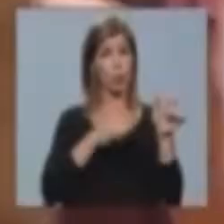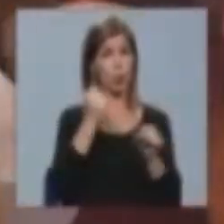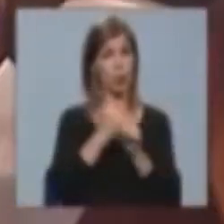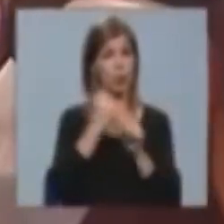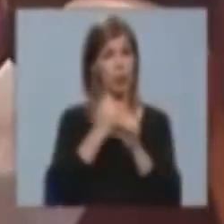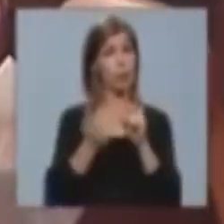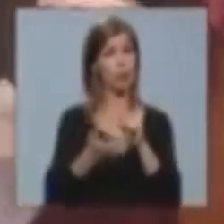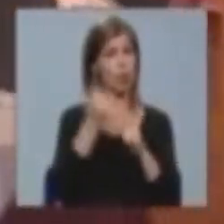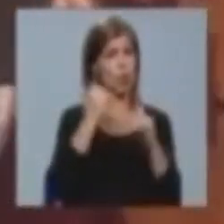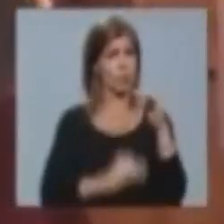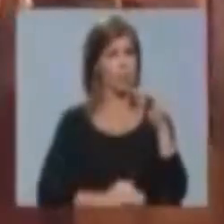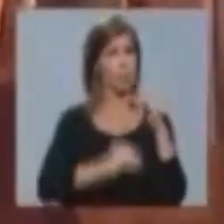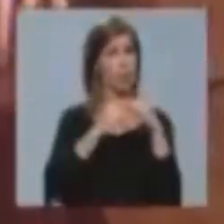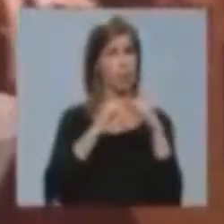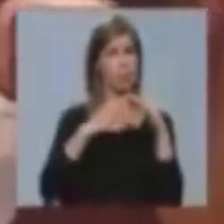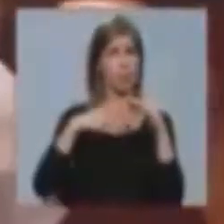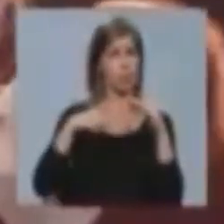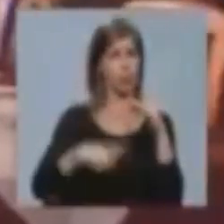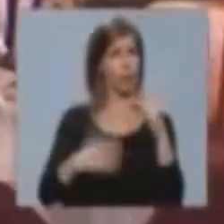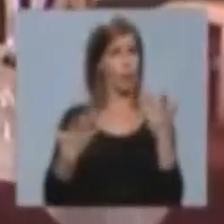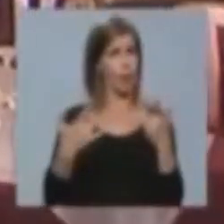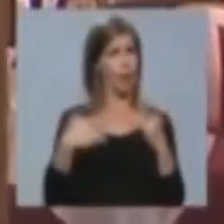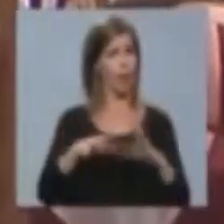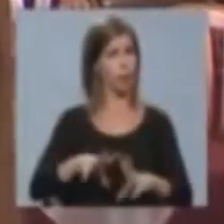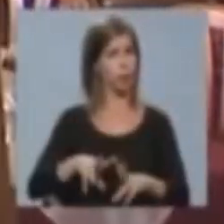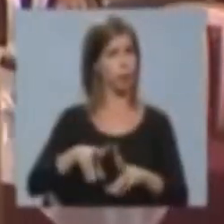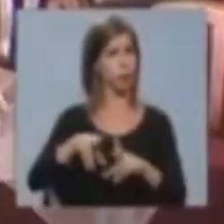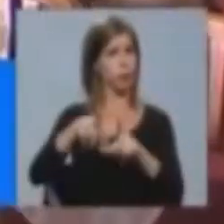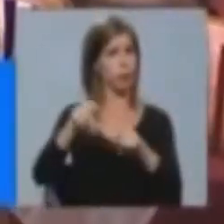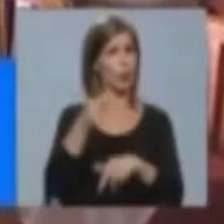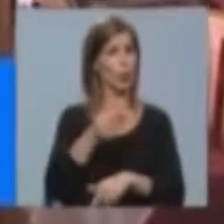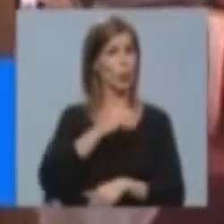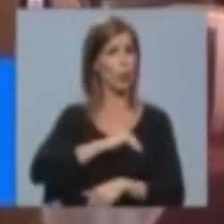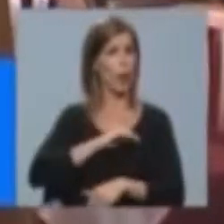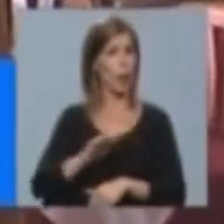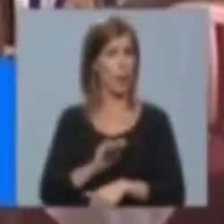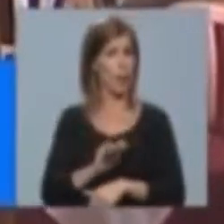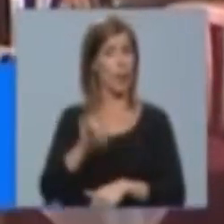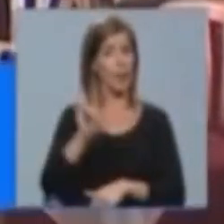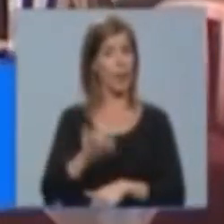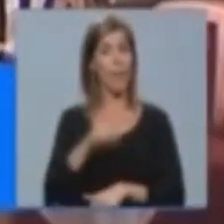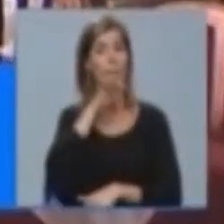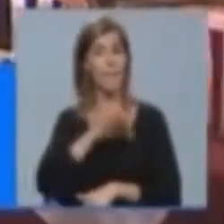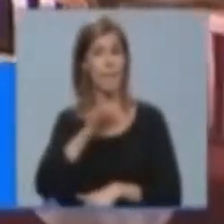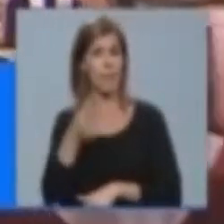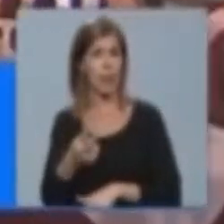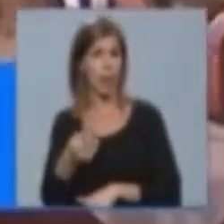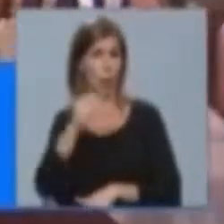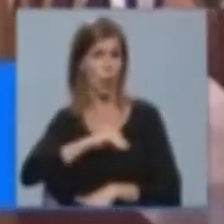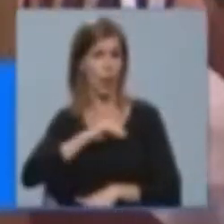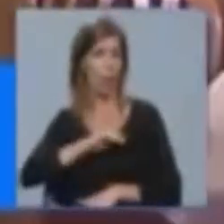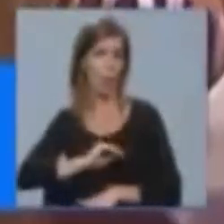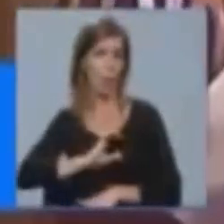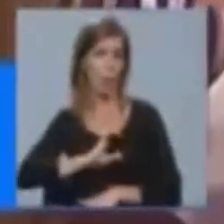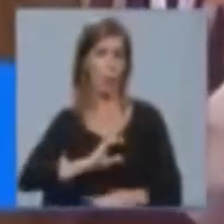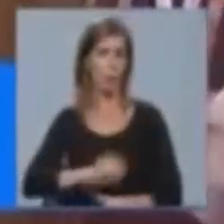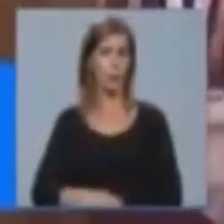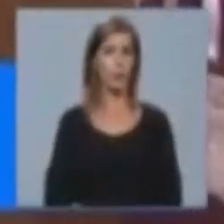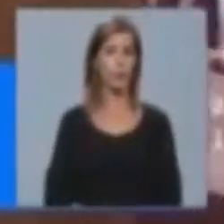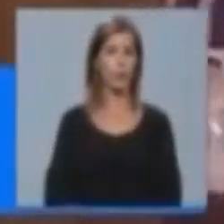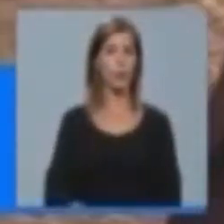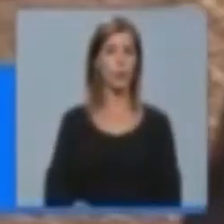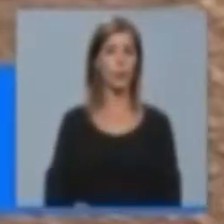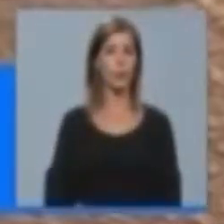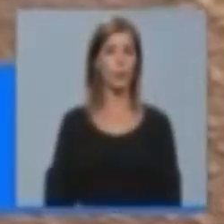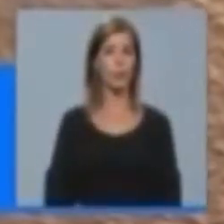recorde na história recente do país. Há progressos no salário mínimo e o rendimento das famílias aumentou.